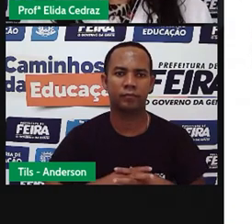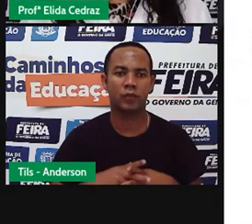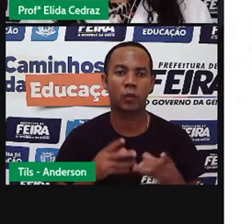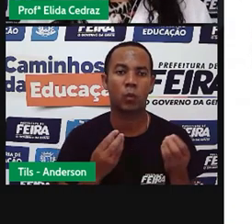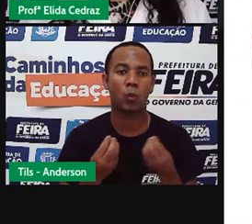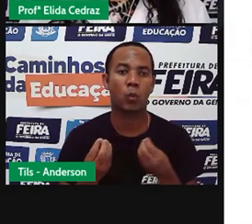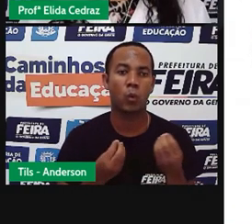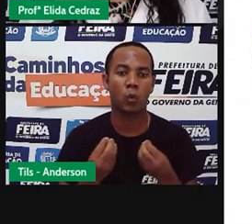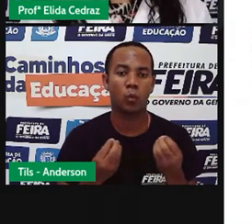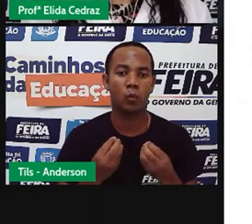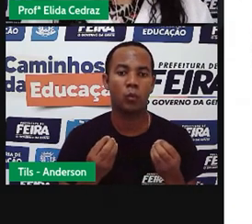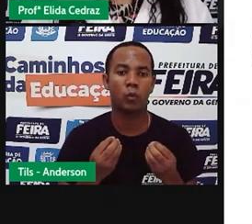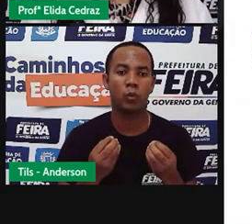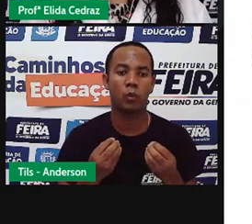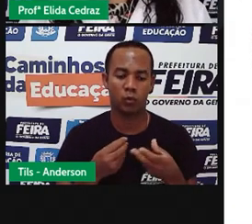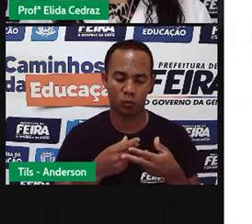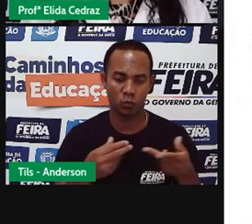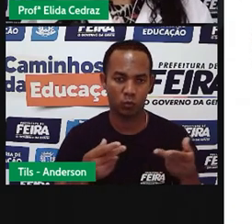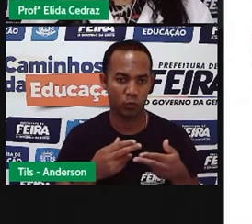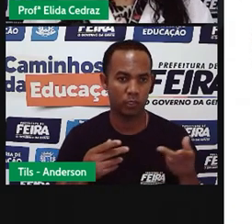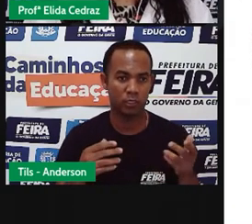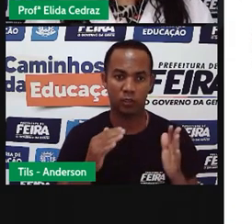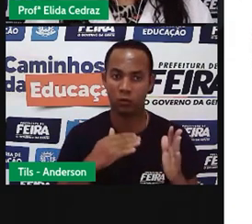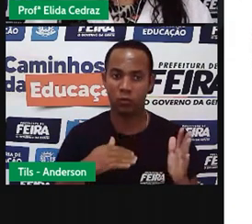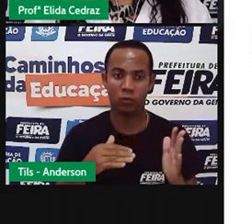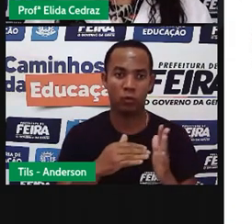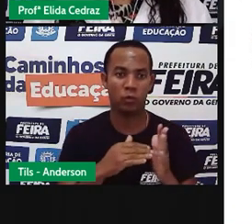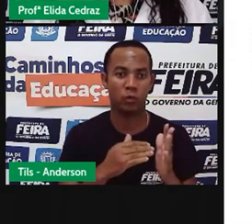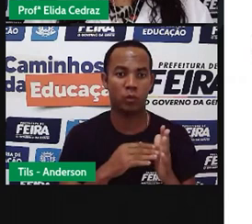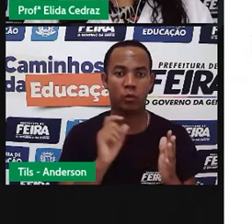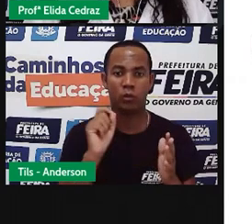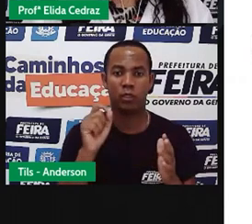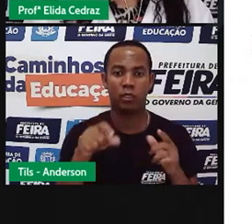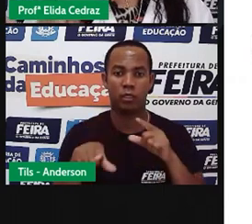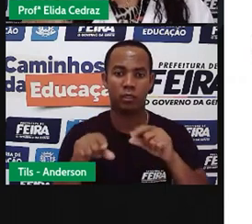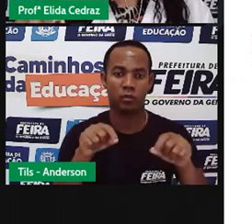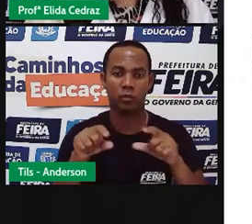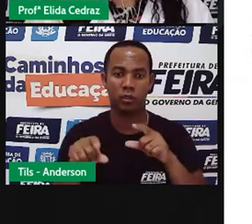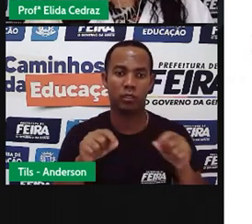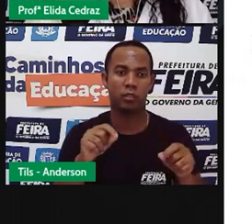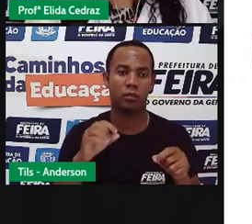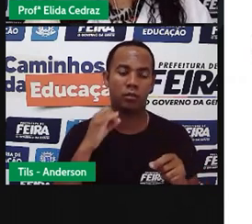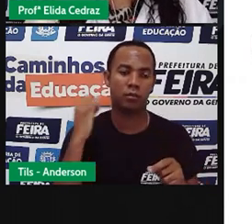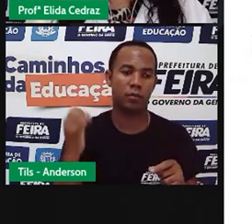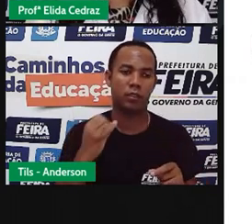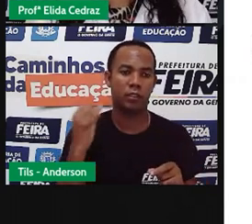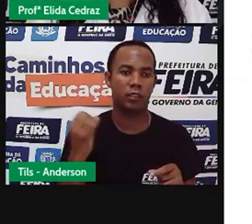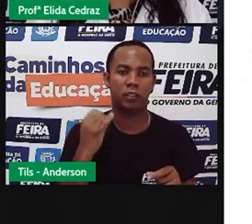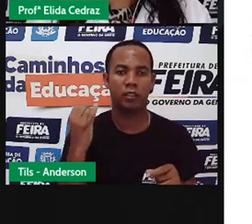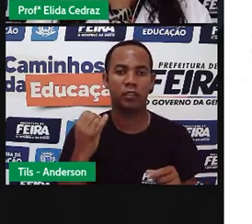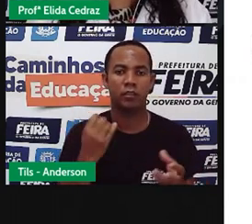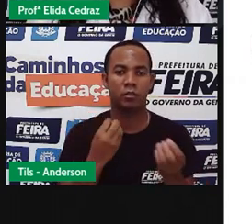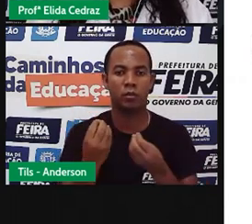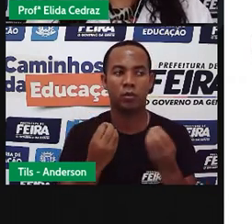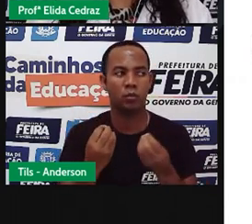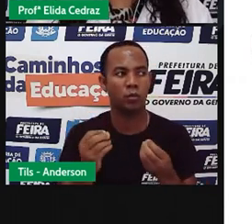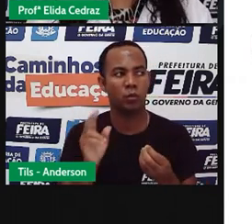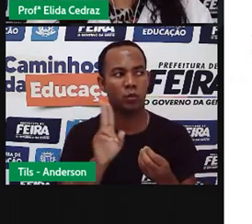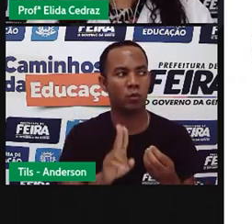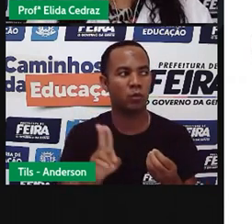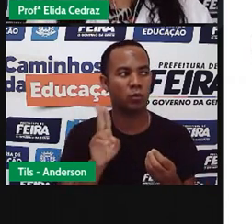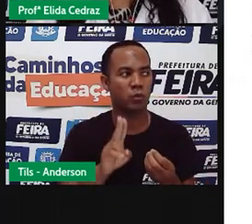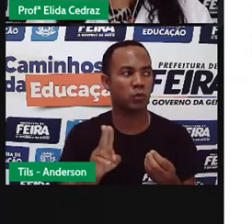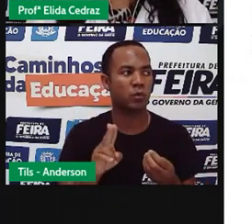Como todo material tem que ser bem escolhido para aquilo que o objeto vai ser utilizado,